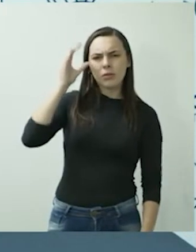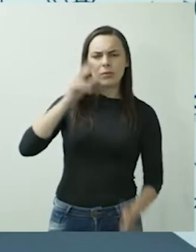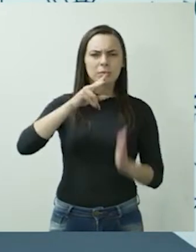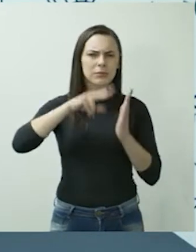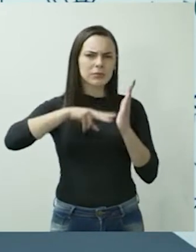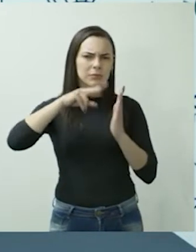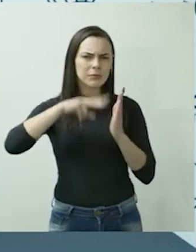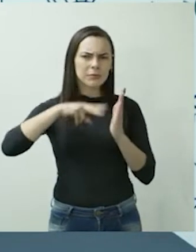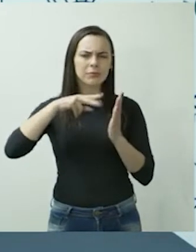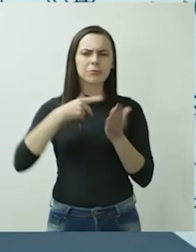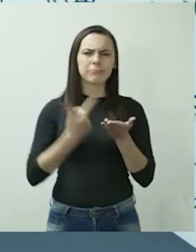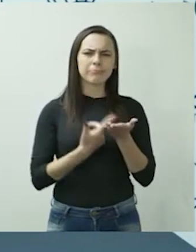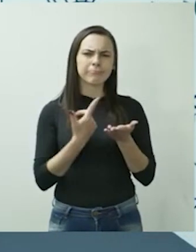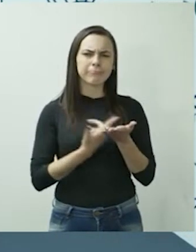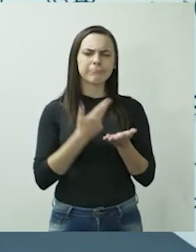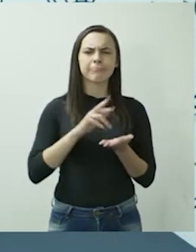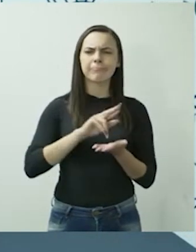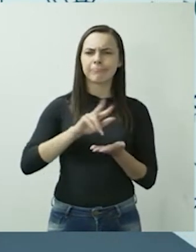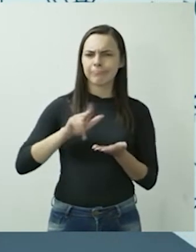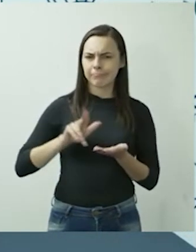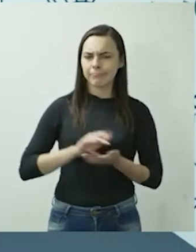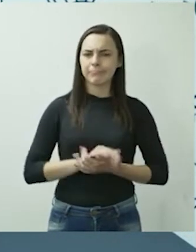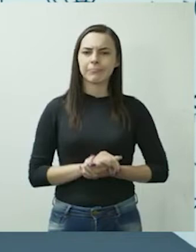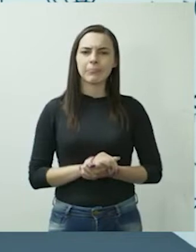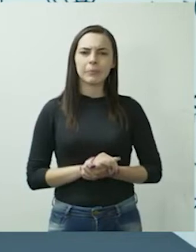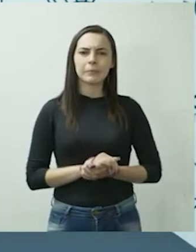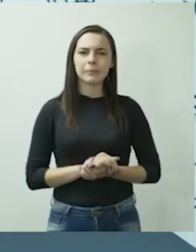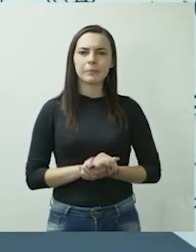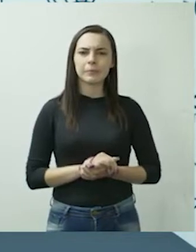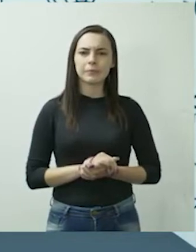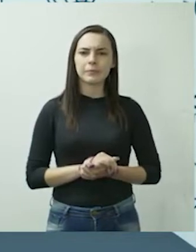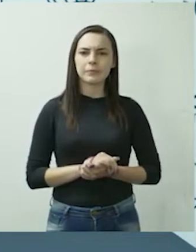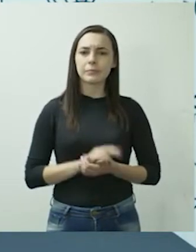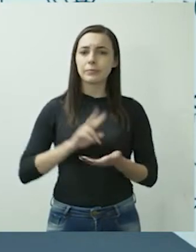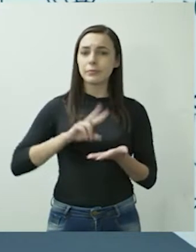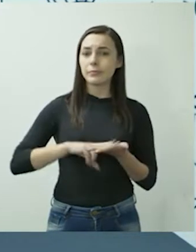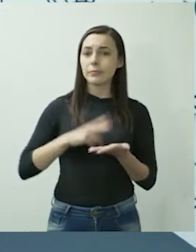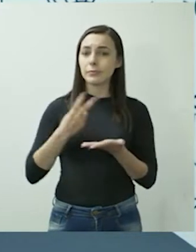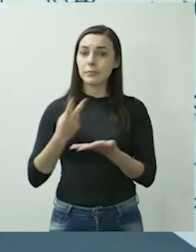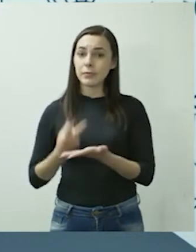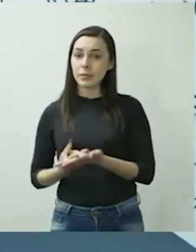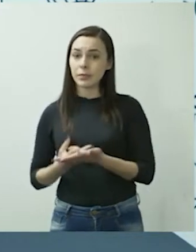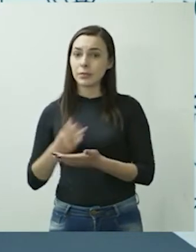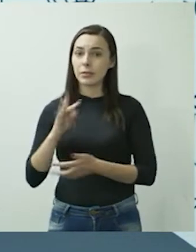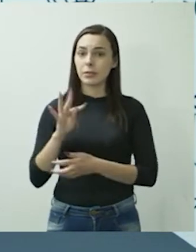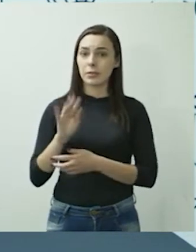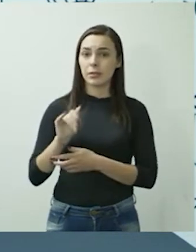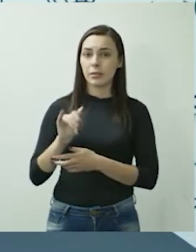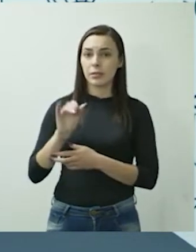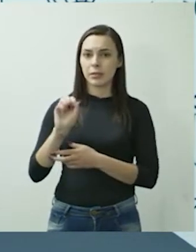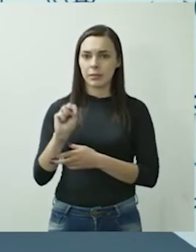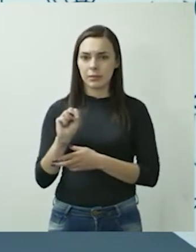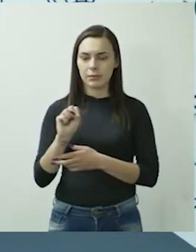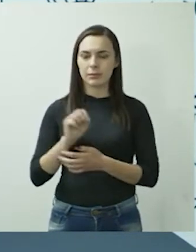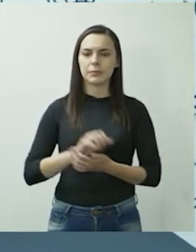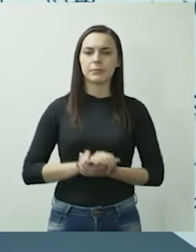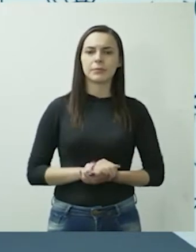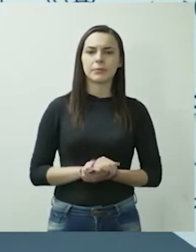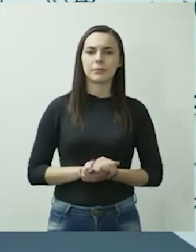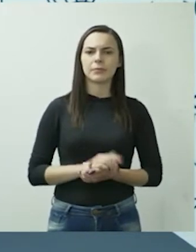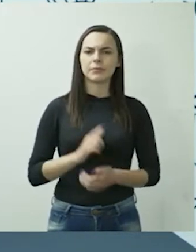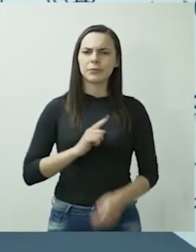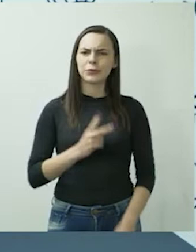leu e viu vários livros deles. E quem fez a tradução foi a Thaís Rincons. Tinham